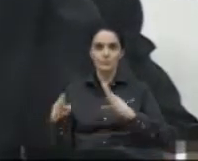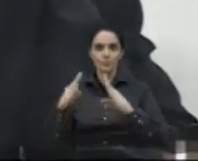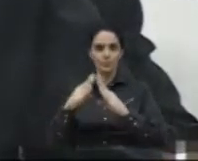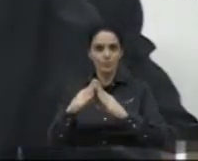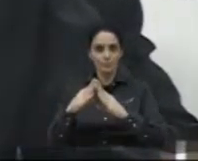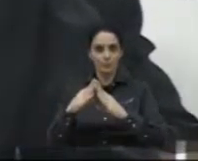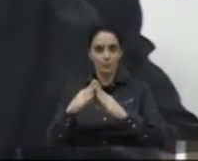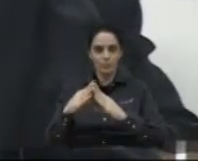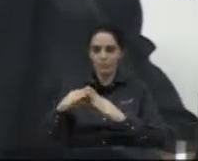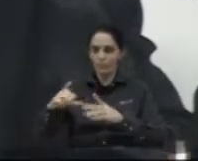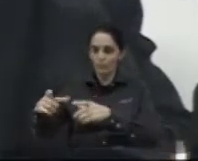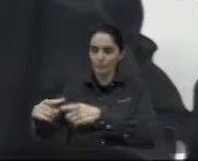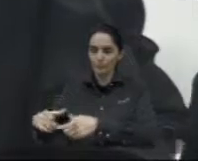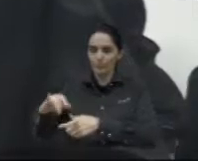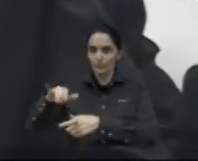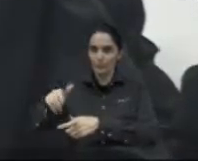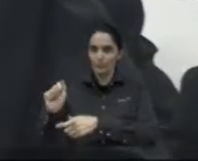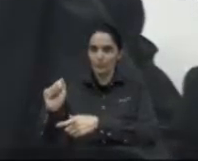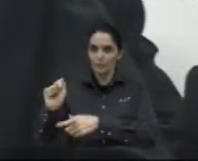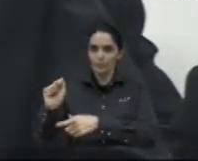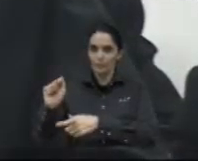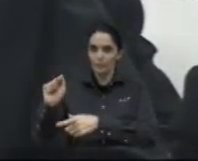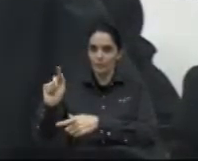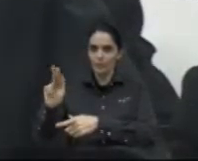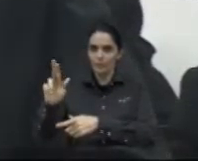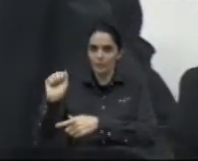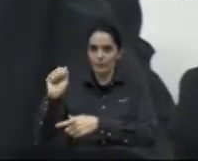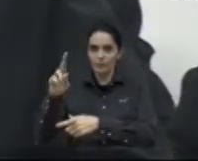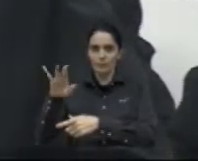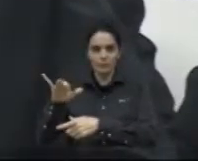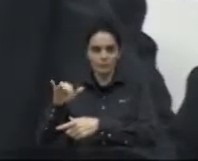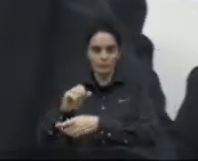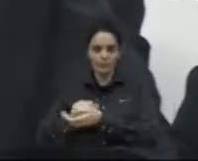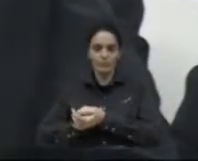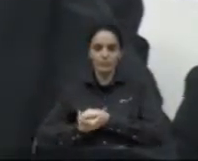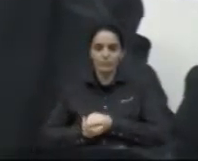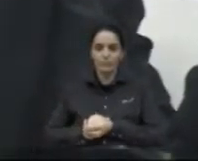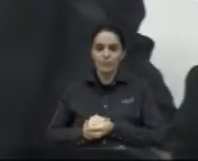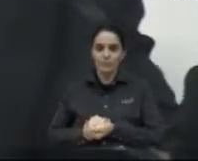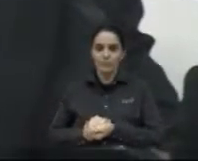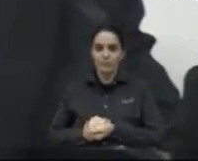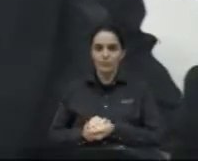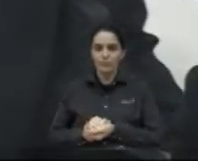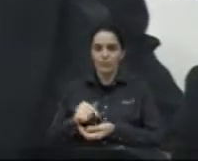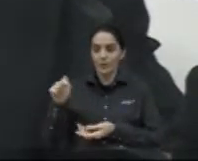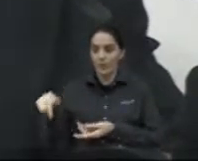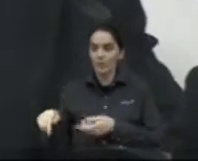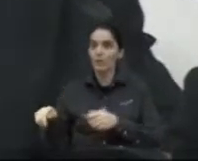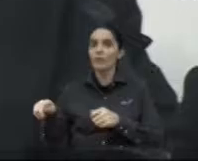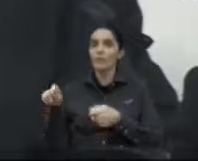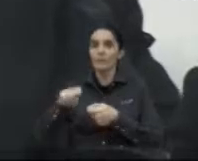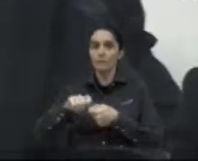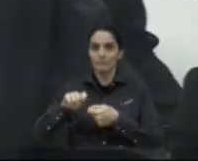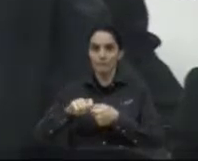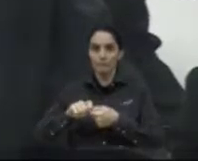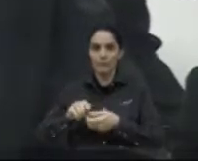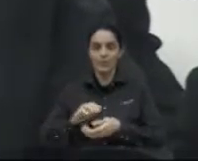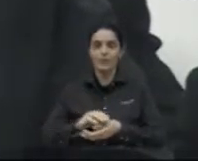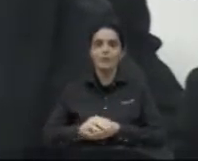tempo no bairro do Jaguari, uma pessoa que ali também fez e ainda escreve a história,